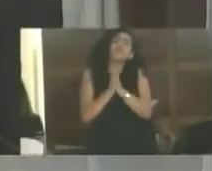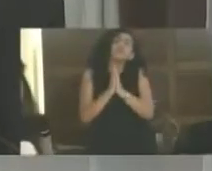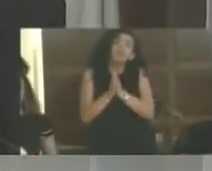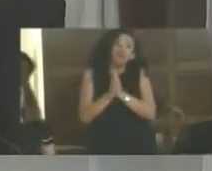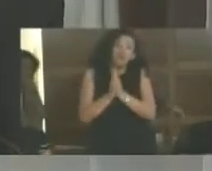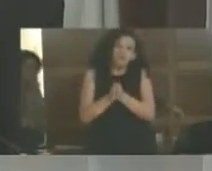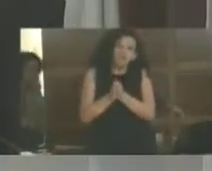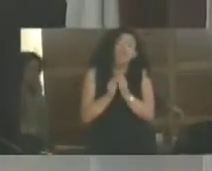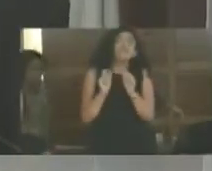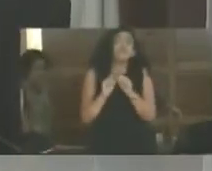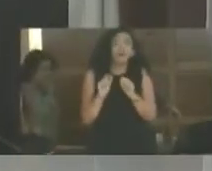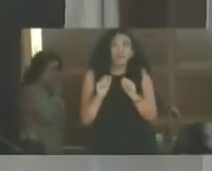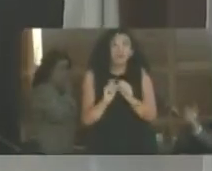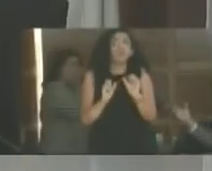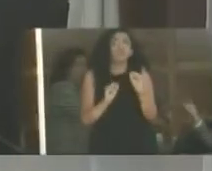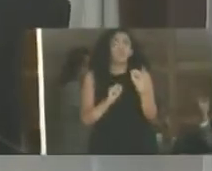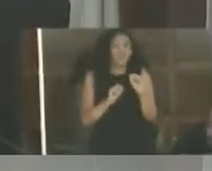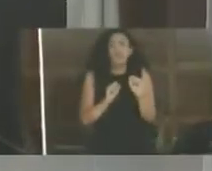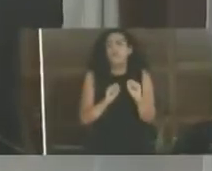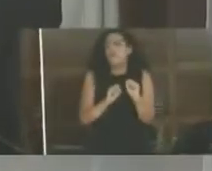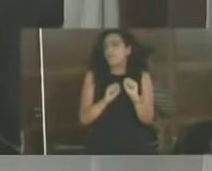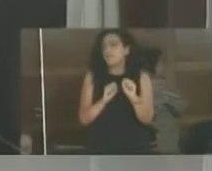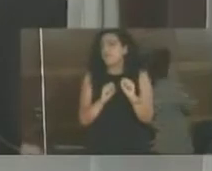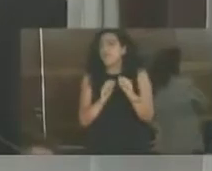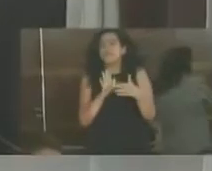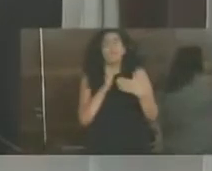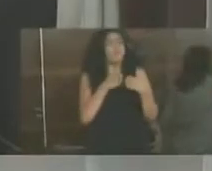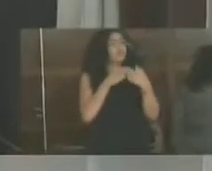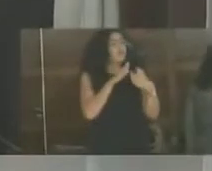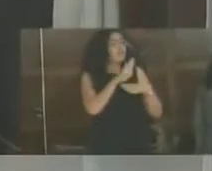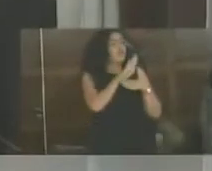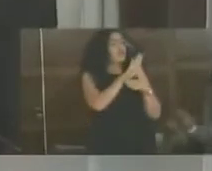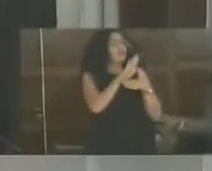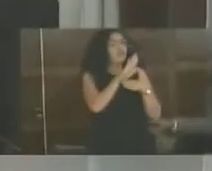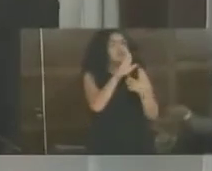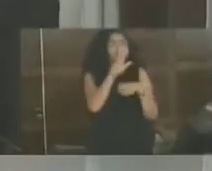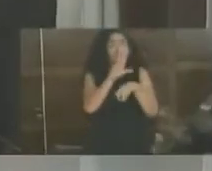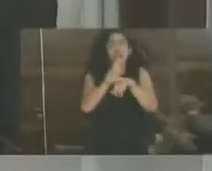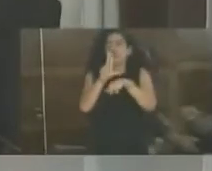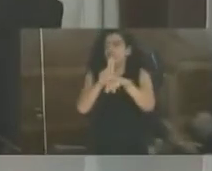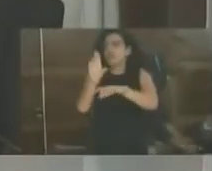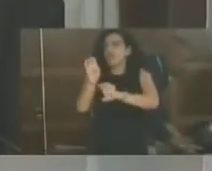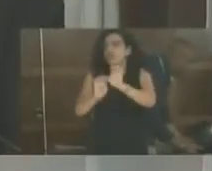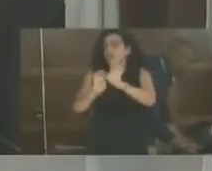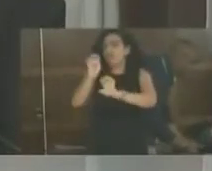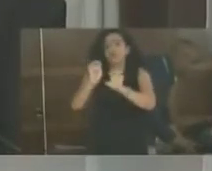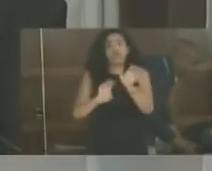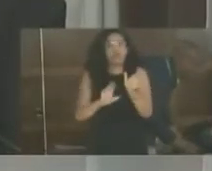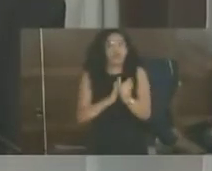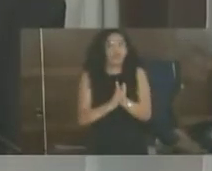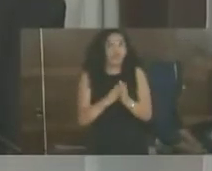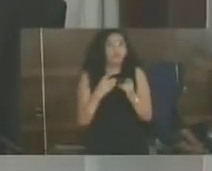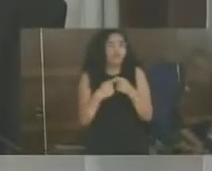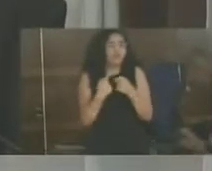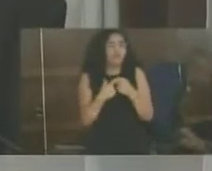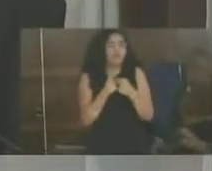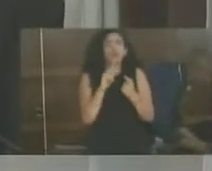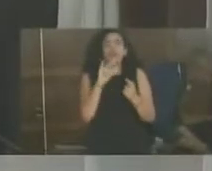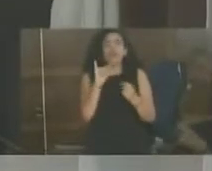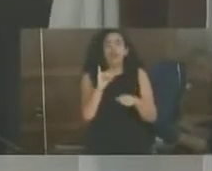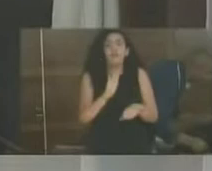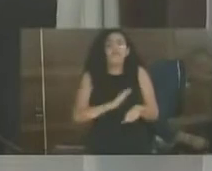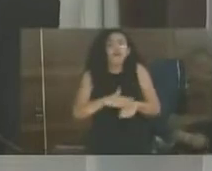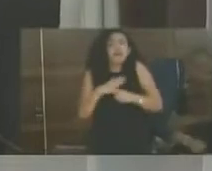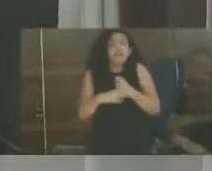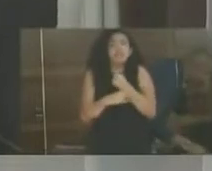Deus, façam isso, corra atrás com os comerciantes aí, já que a prefeitura às vezes não tem dinheiro, é legal, porque dá mais uma